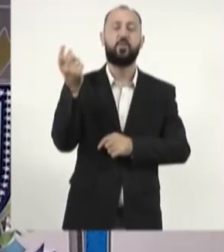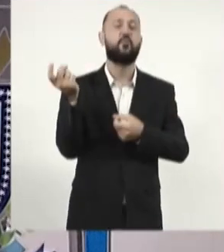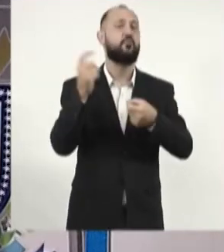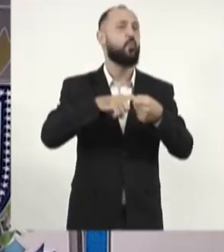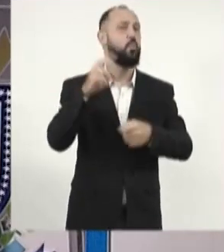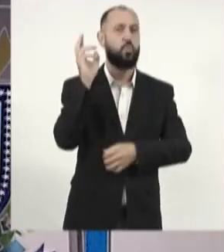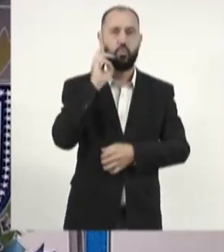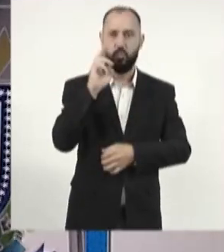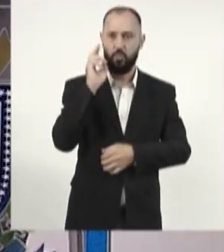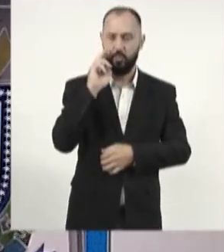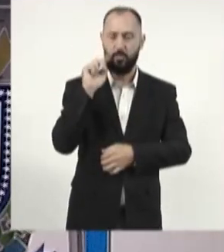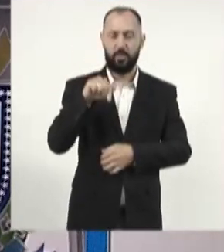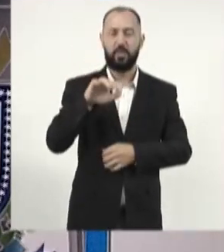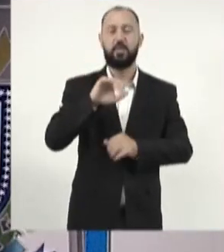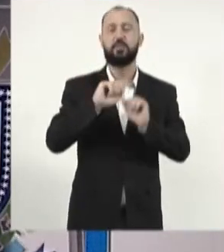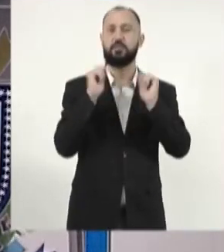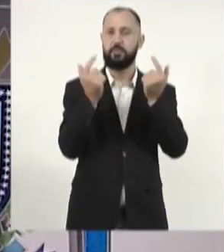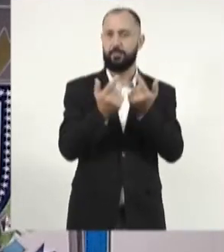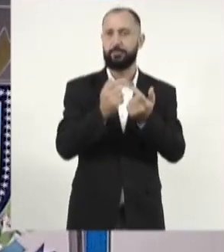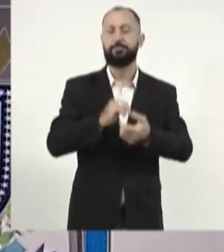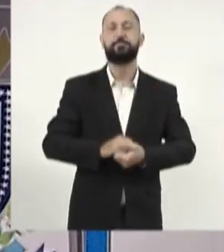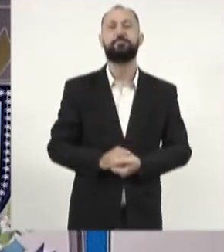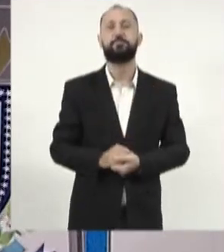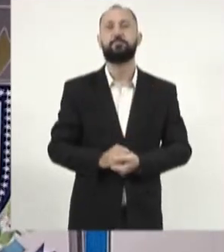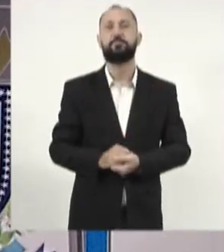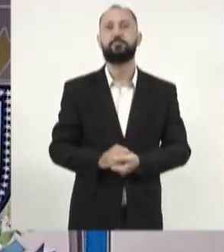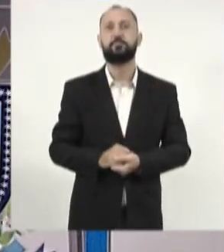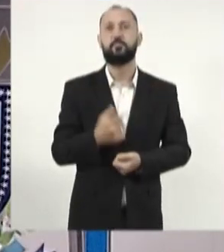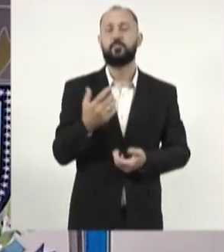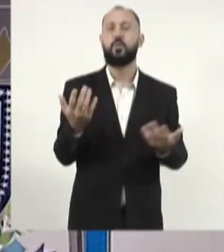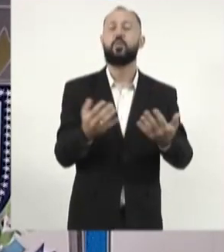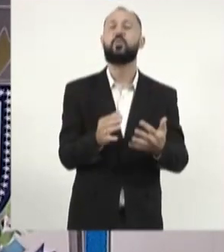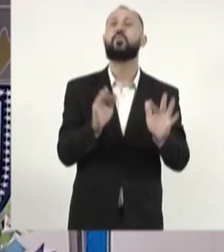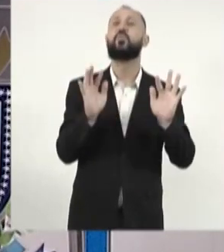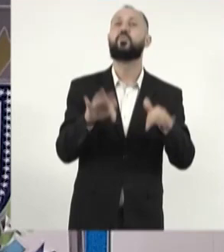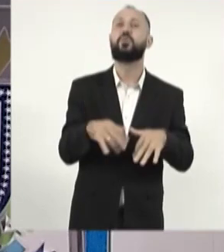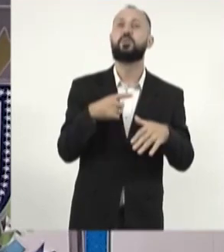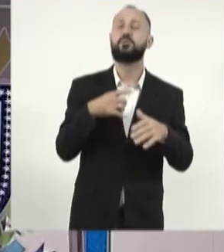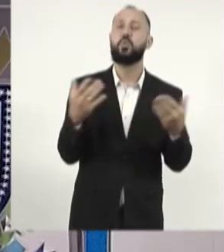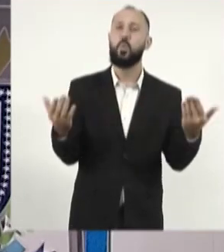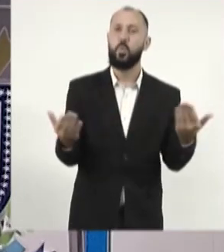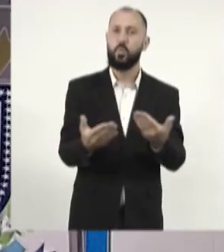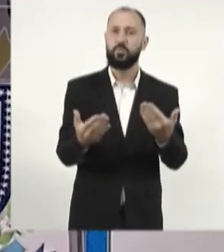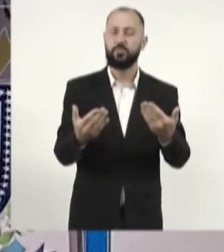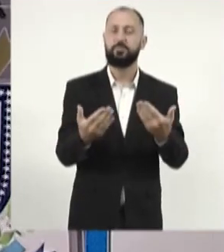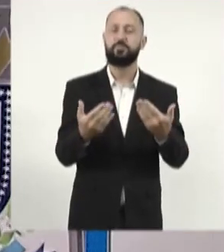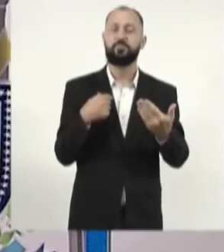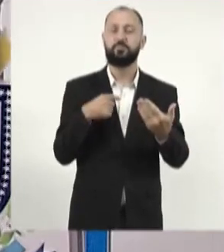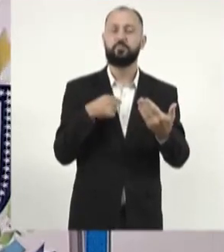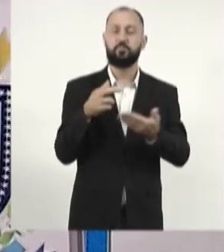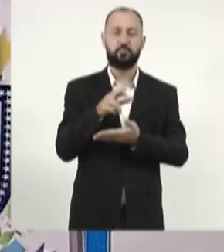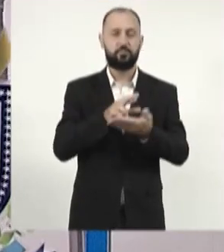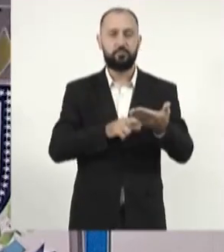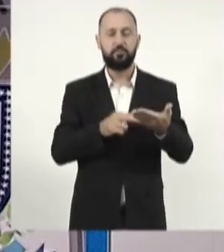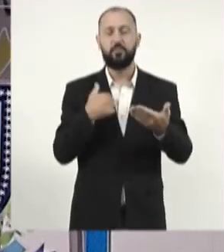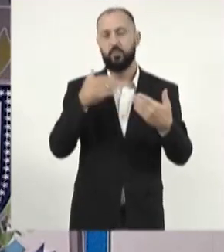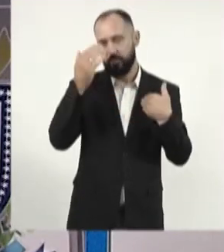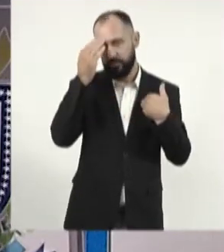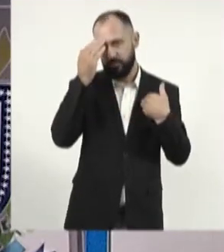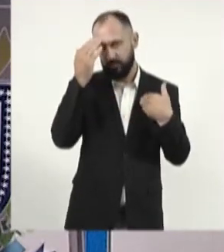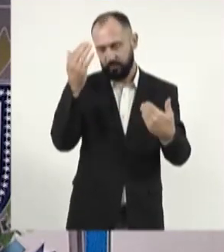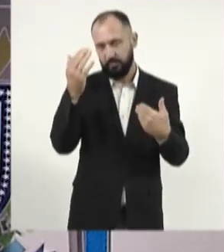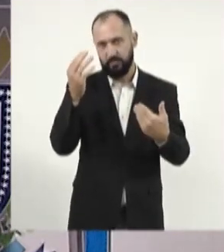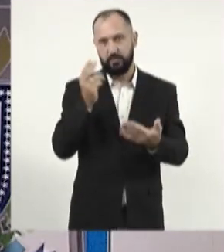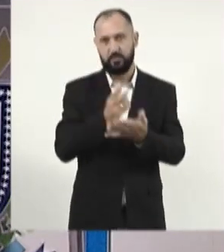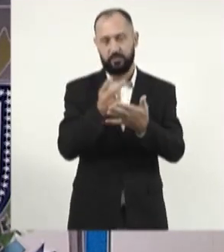voltam normalmente aqui na Casa de Leis sul-mato-grossenses. A gente vai encerrando então a edição de hoje aqui do Redação Final. Agradeço muito